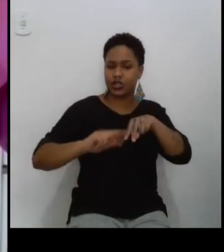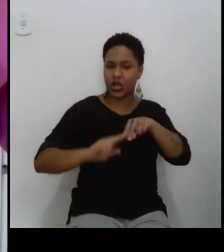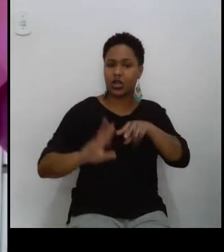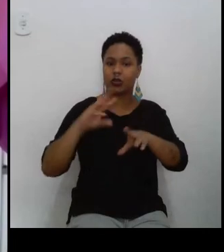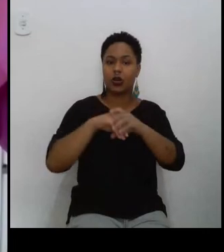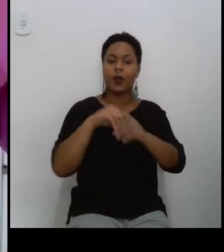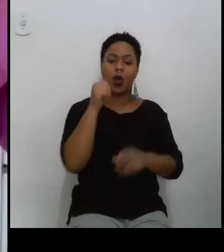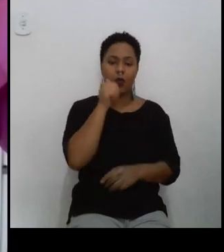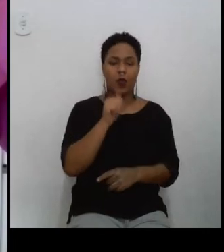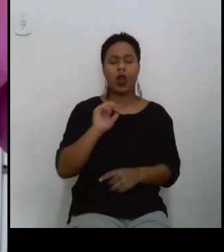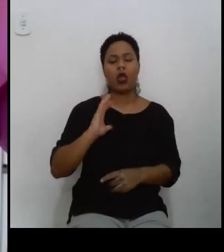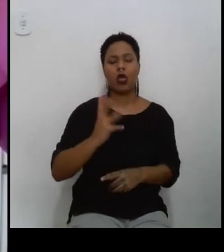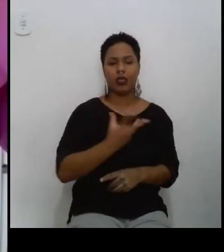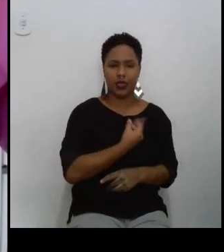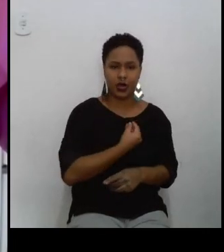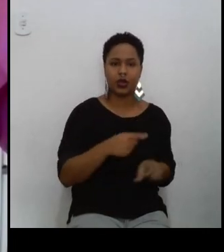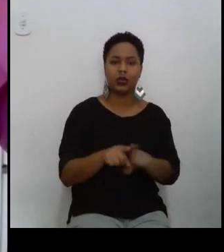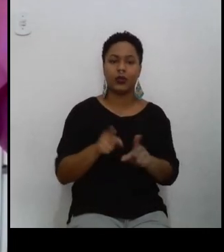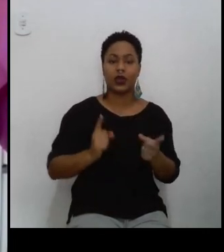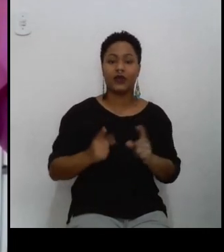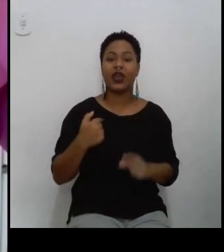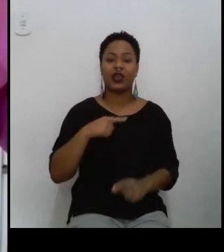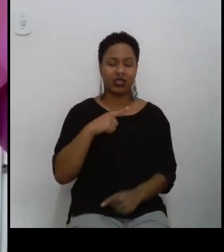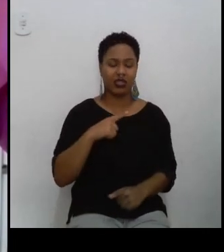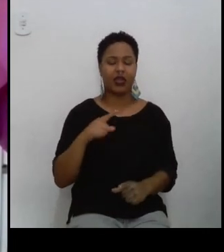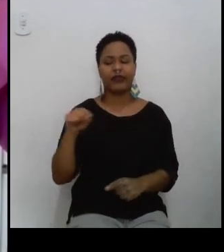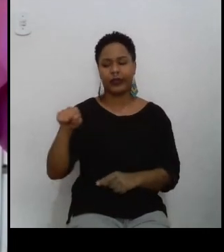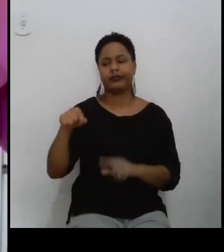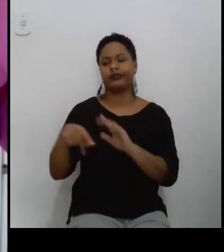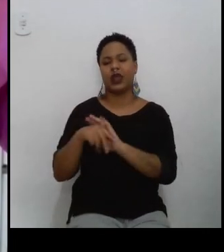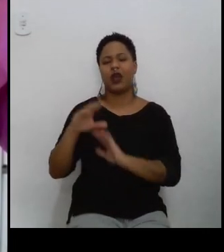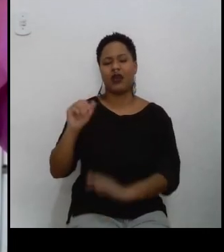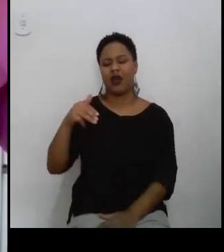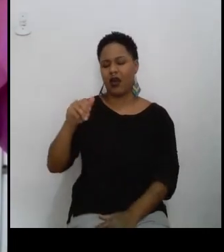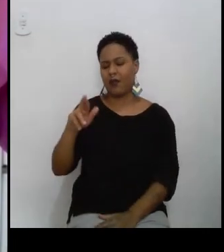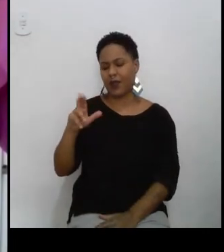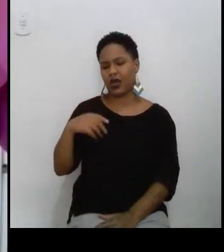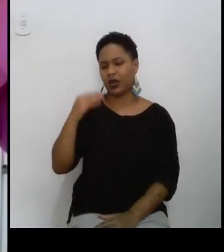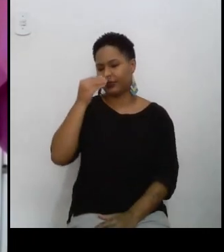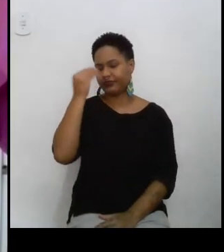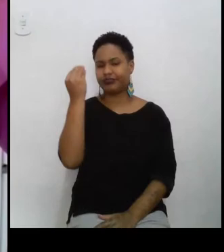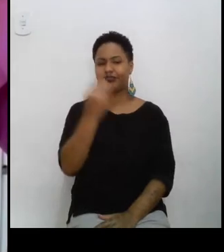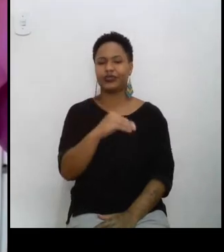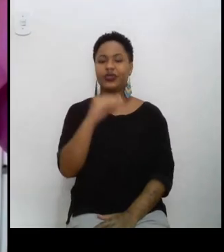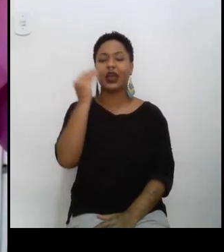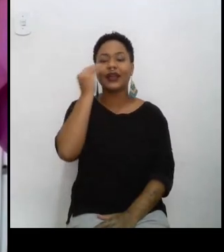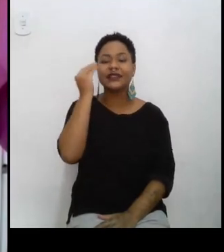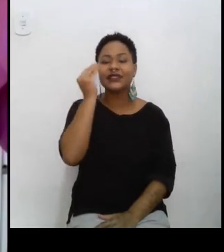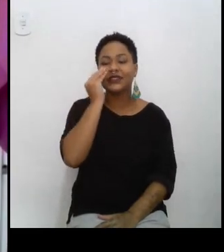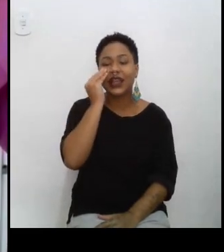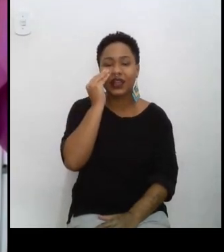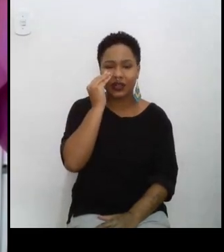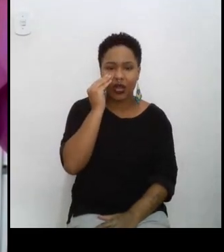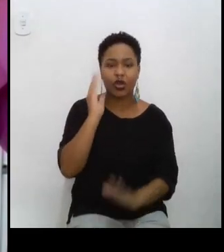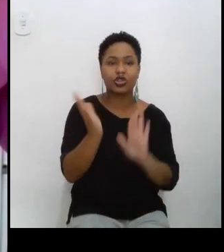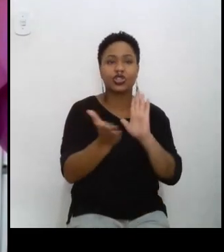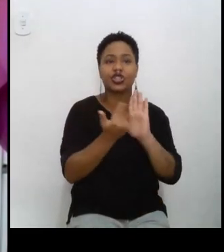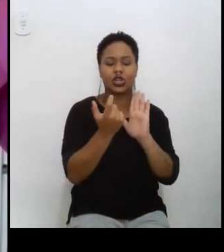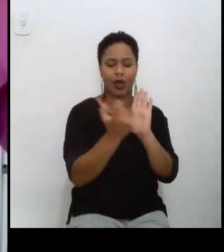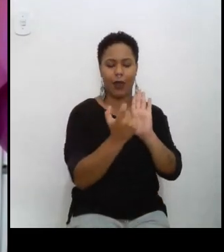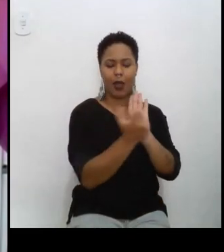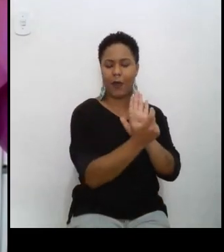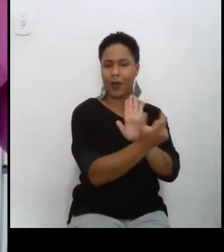travestis inclusive ter uma rejeição da casa é isso e tentou retirar e esses esses termos a